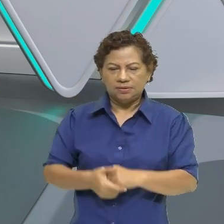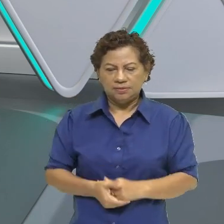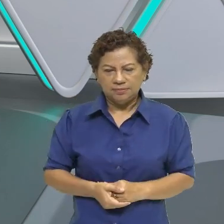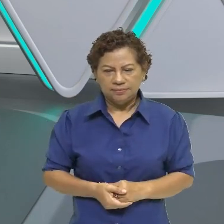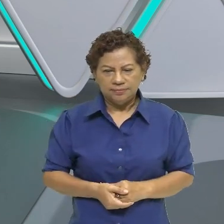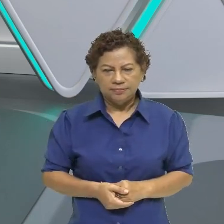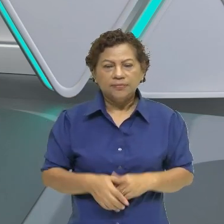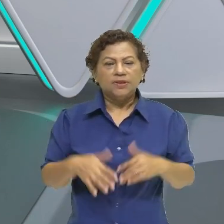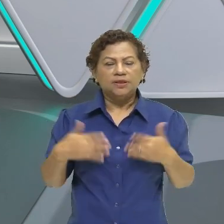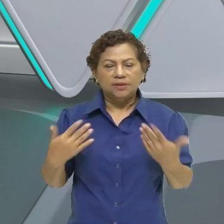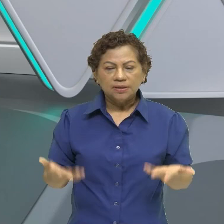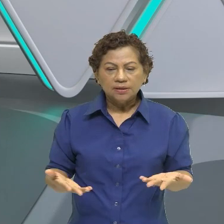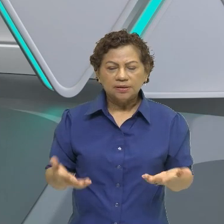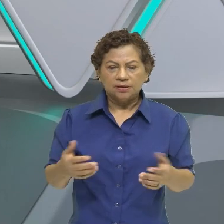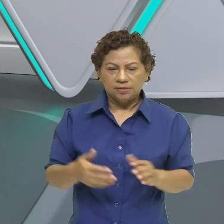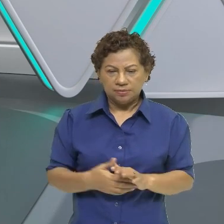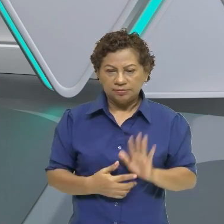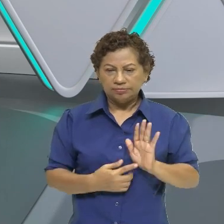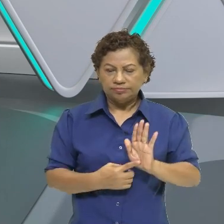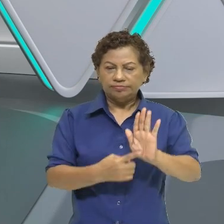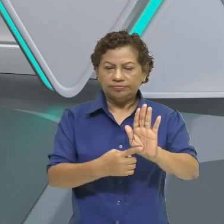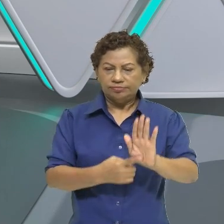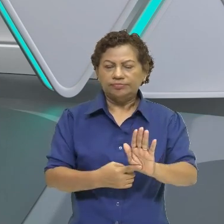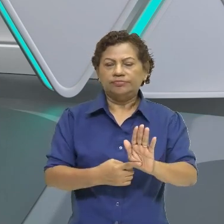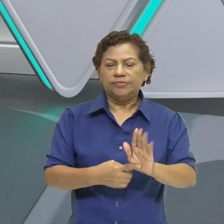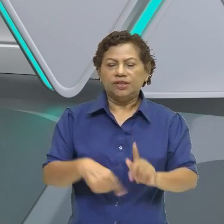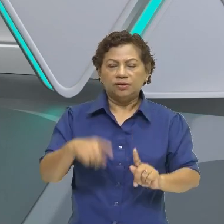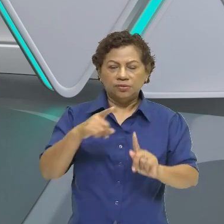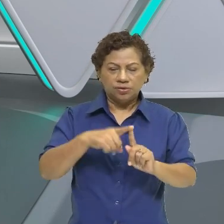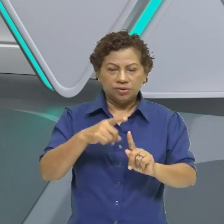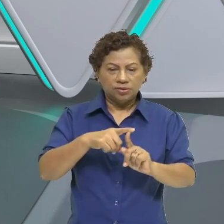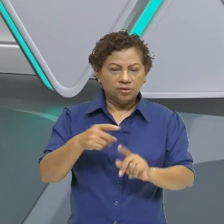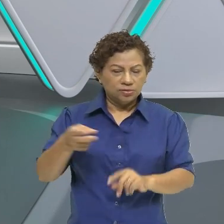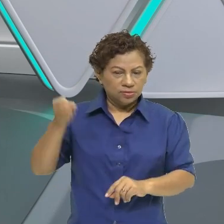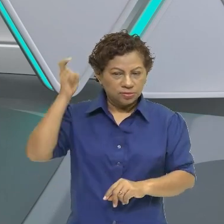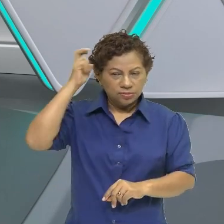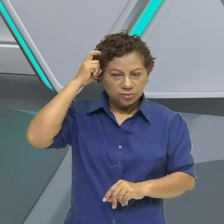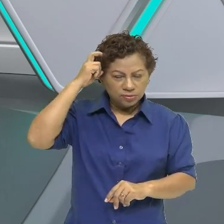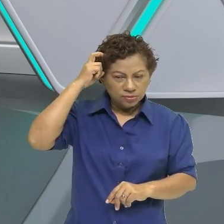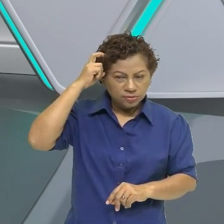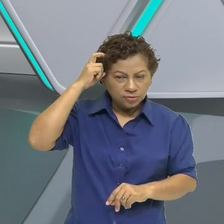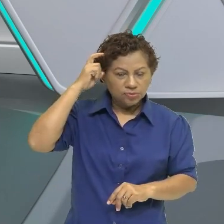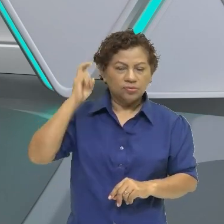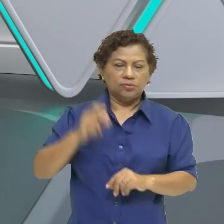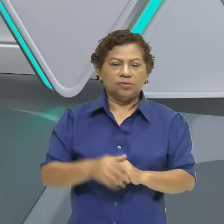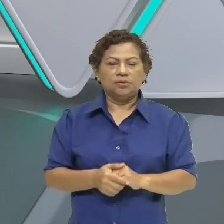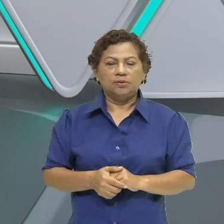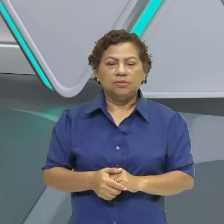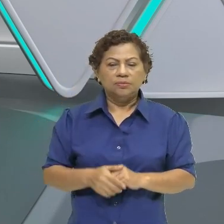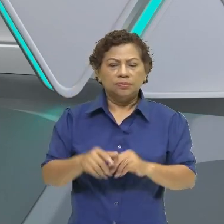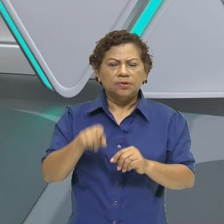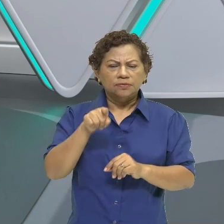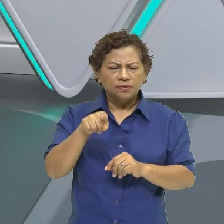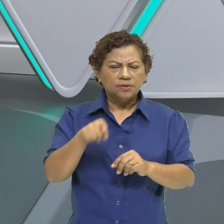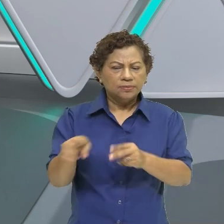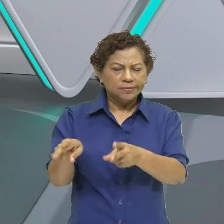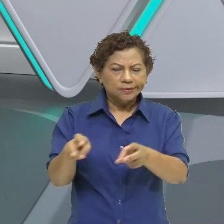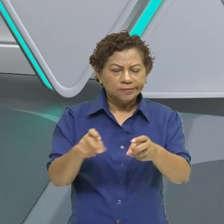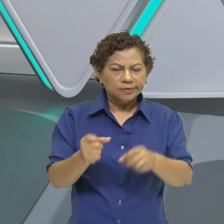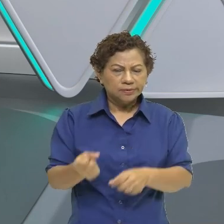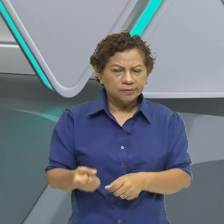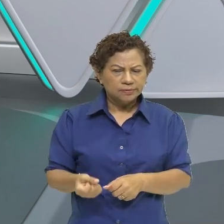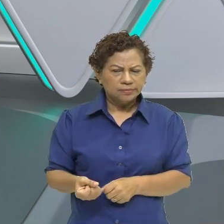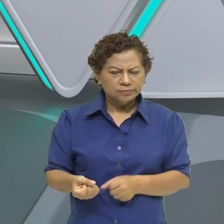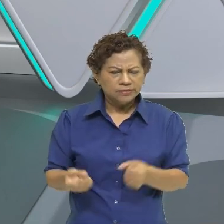estar apresentando para vocês as manifestações culturais diversas, para vocês perceberem que não é que é estranho, é diferente.